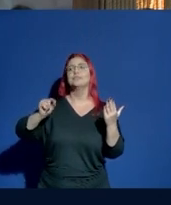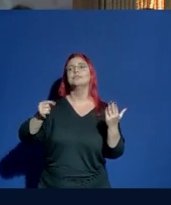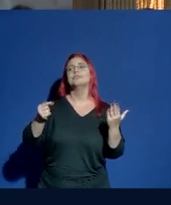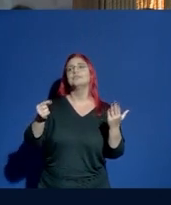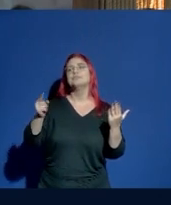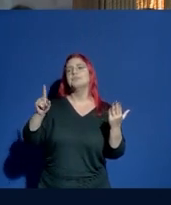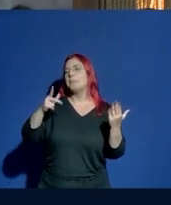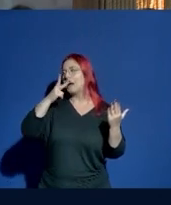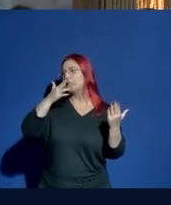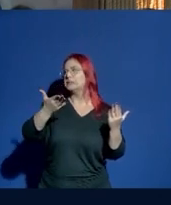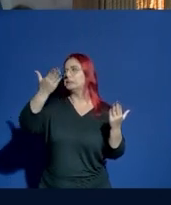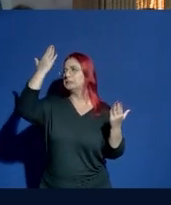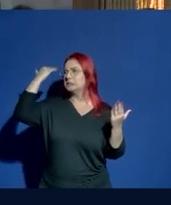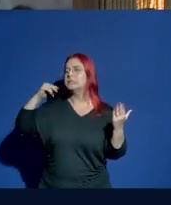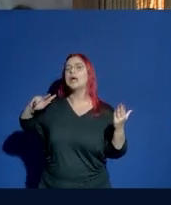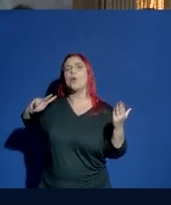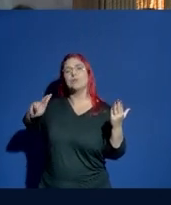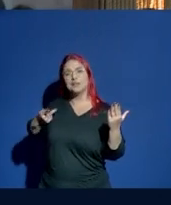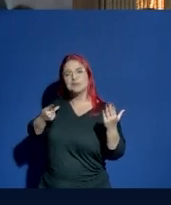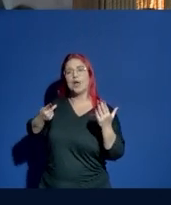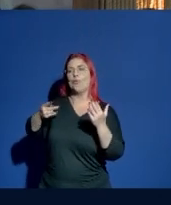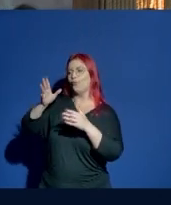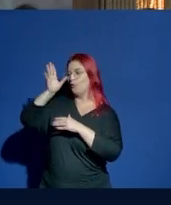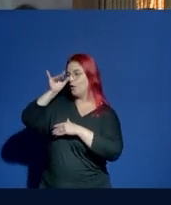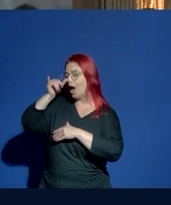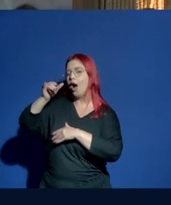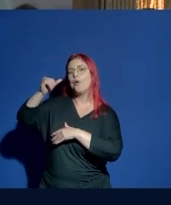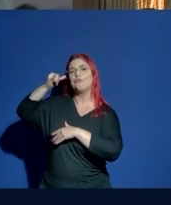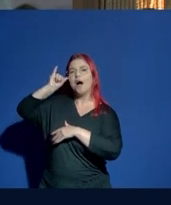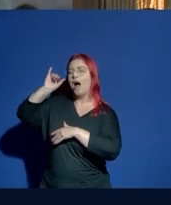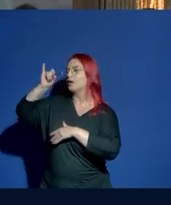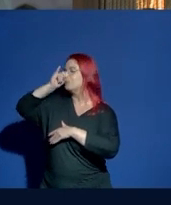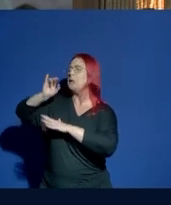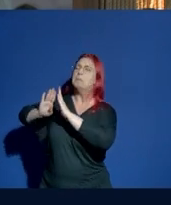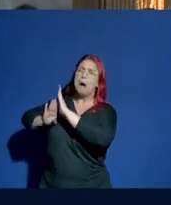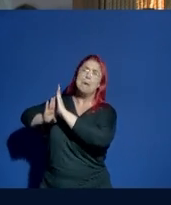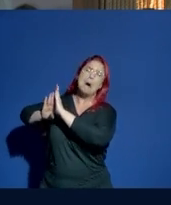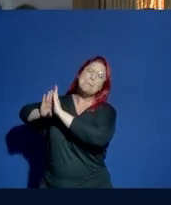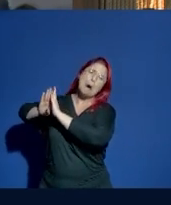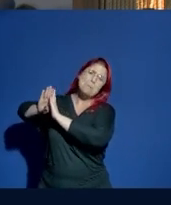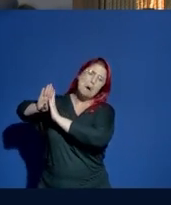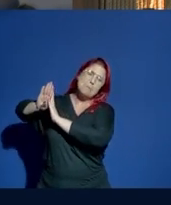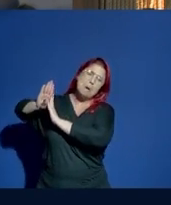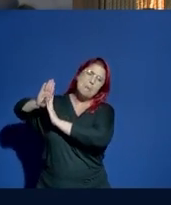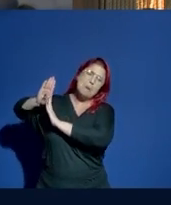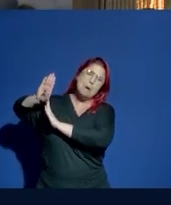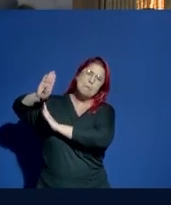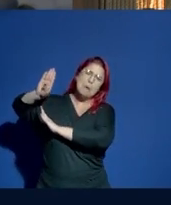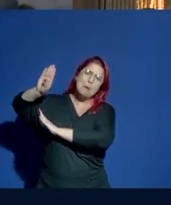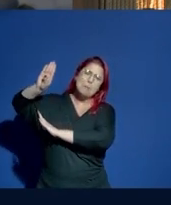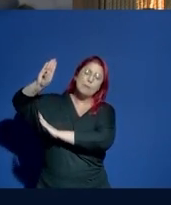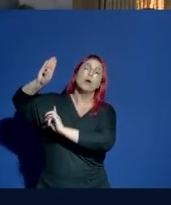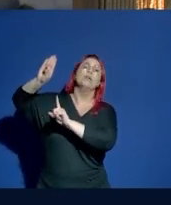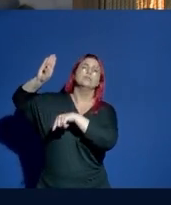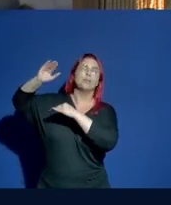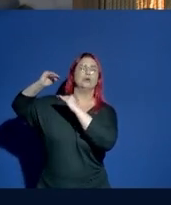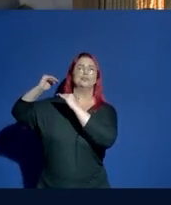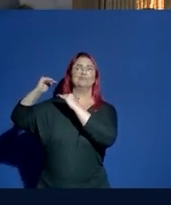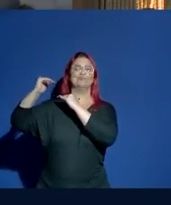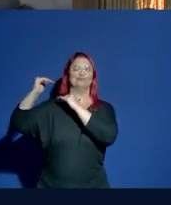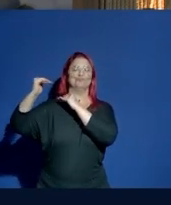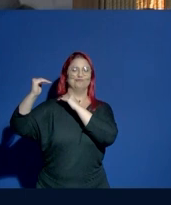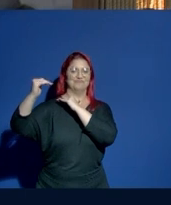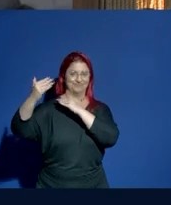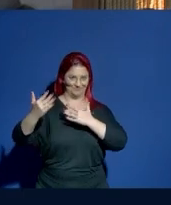cerca de 15, 20 anos atrás. O setor crescia taxas muito elevadas e começou um ciclo de consolidação relevante,